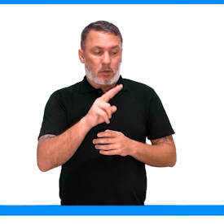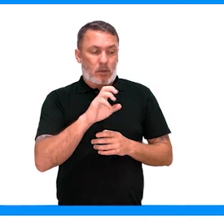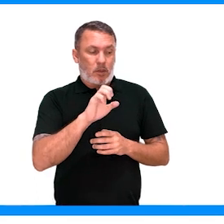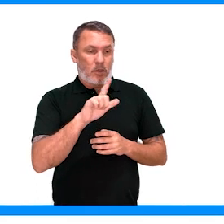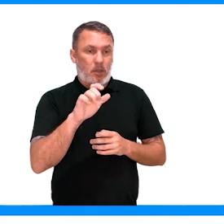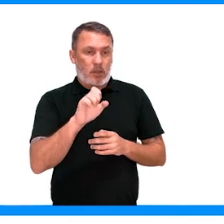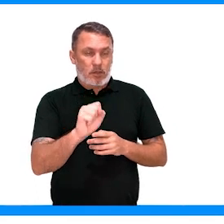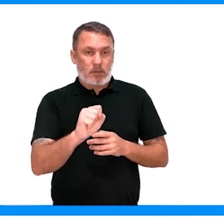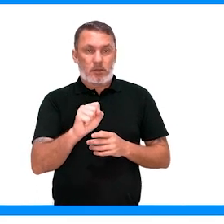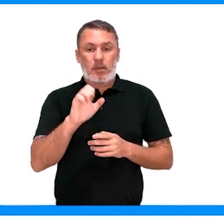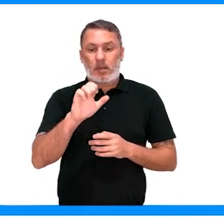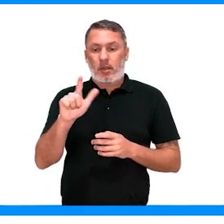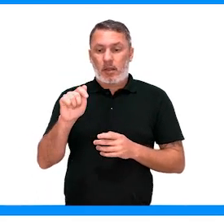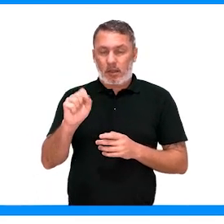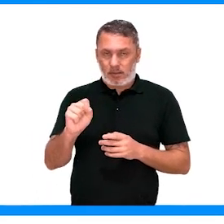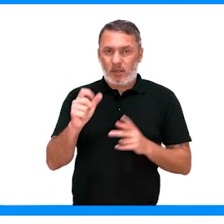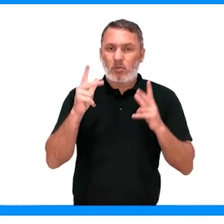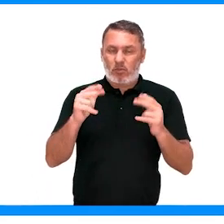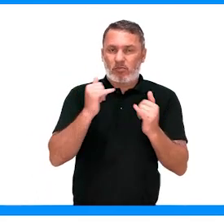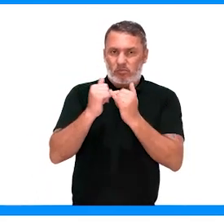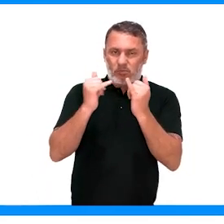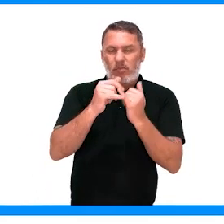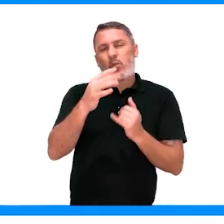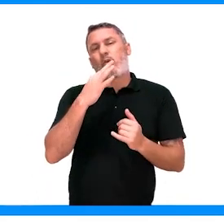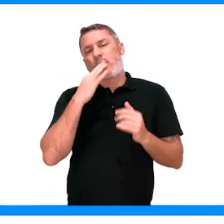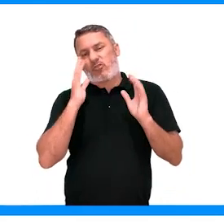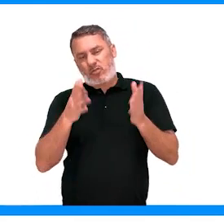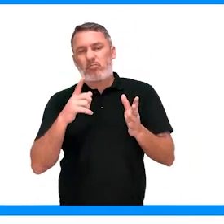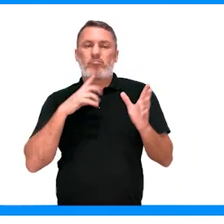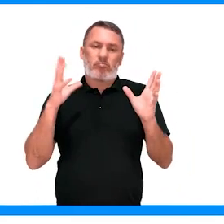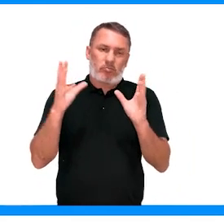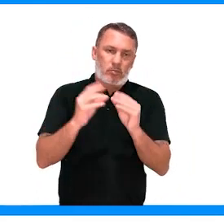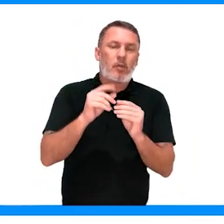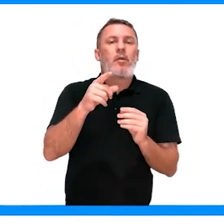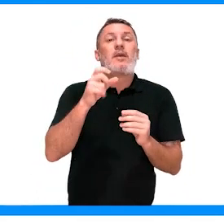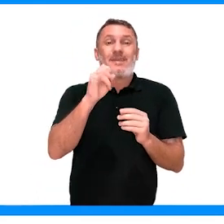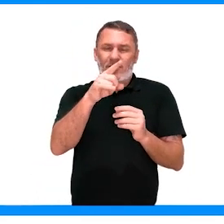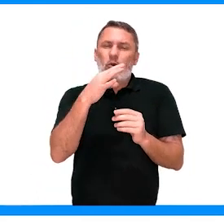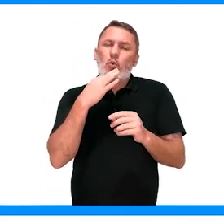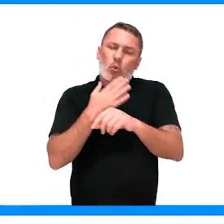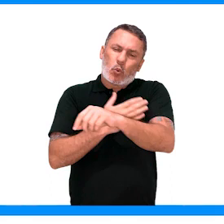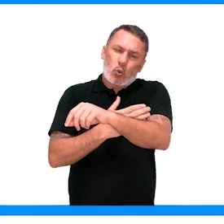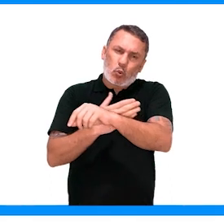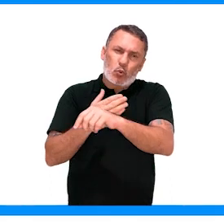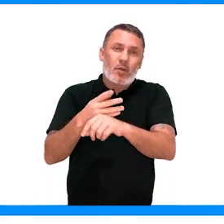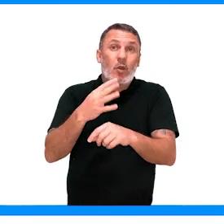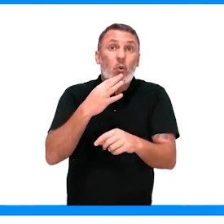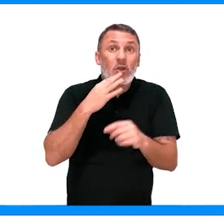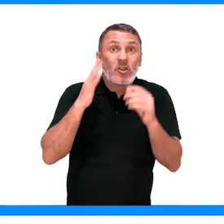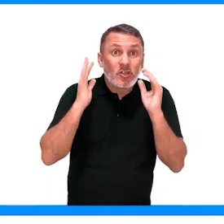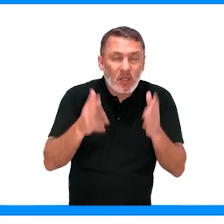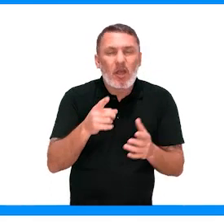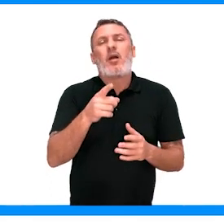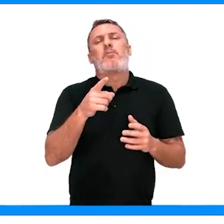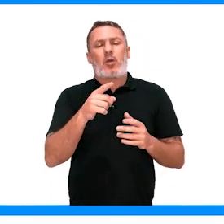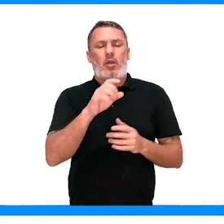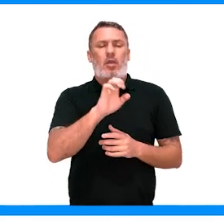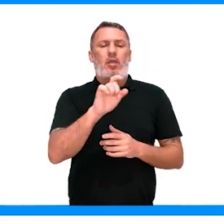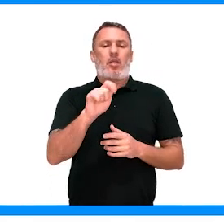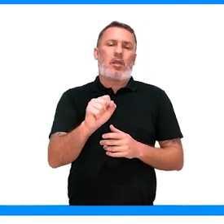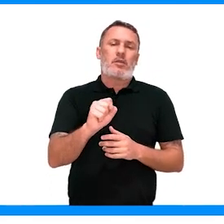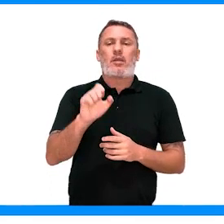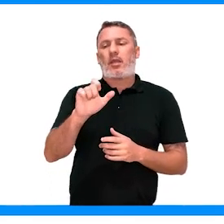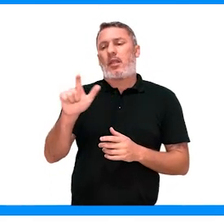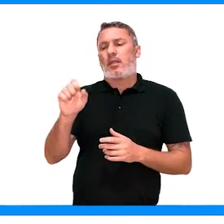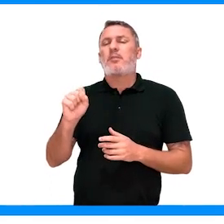e ustedes, a mesma coisa. Se for uma pessoa que você já conhece, você pode falar ellos e ellas, e se for uma pessoa